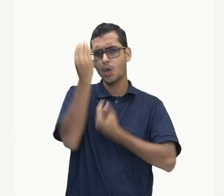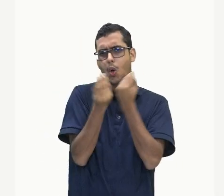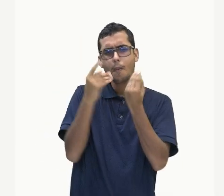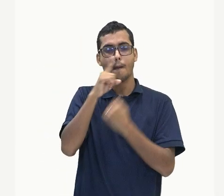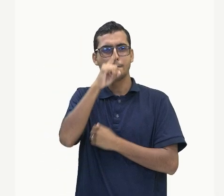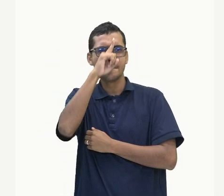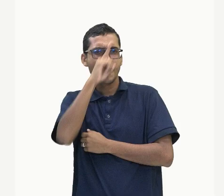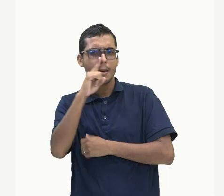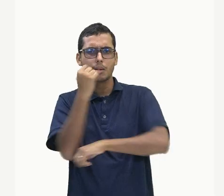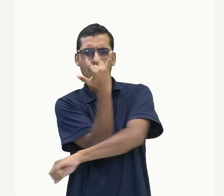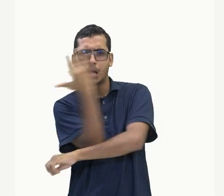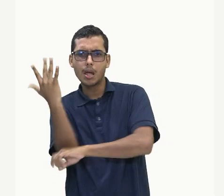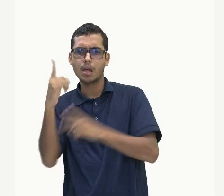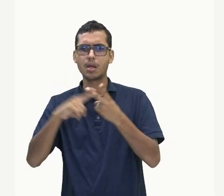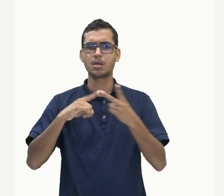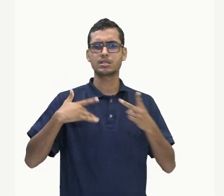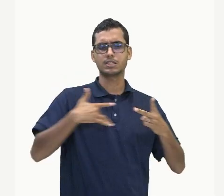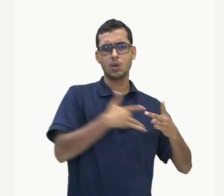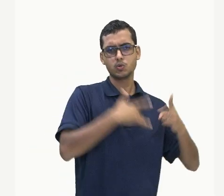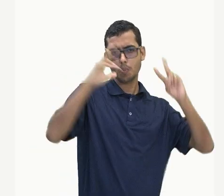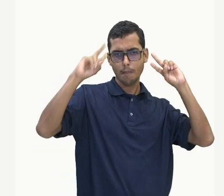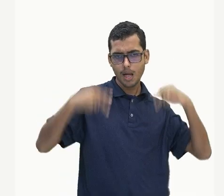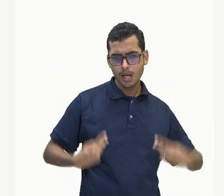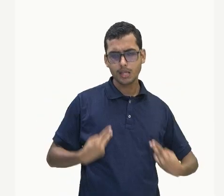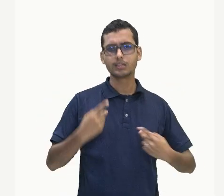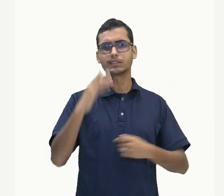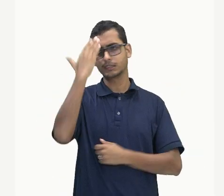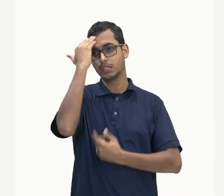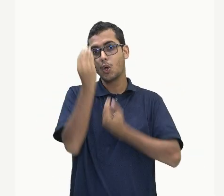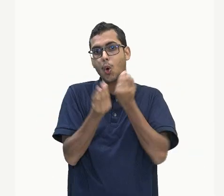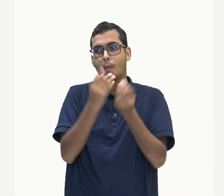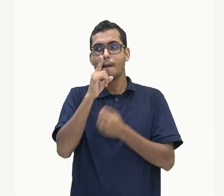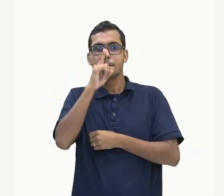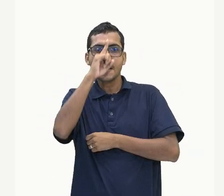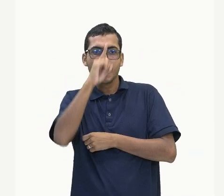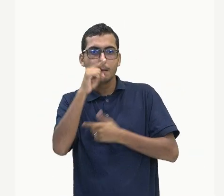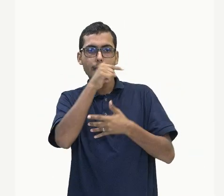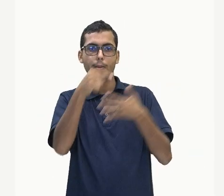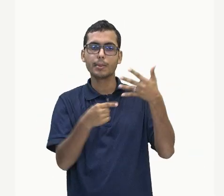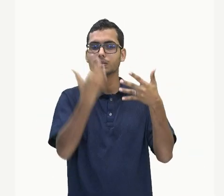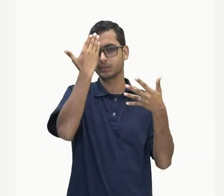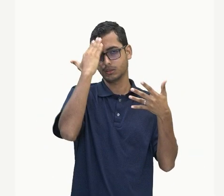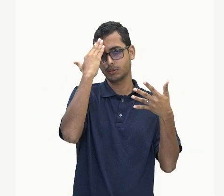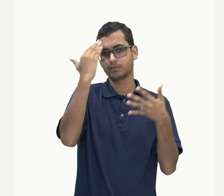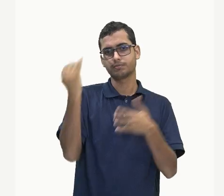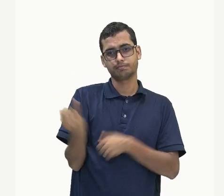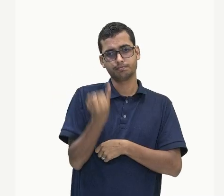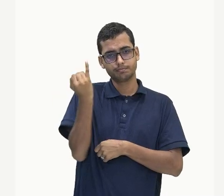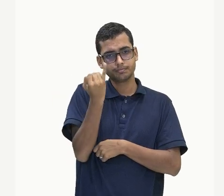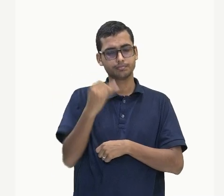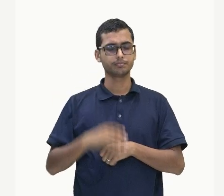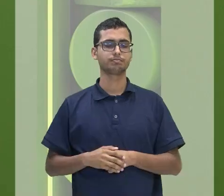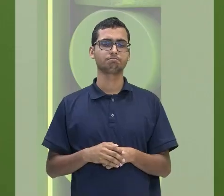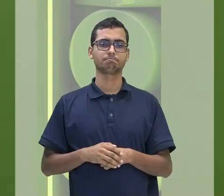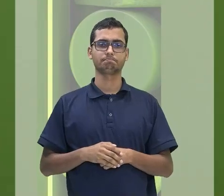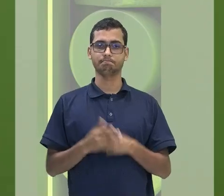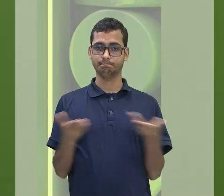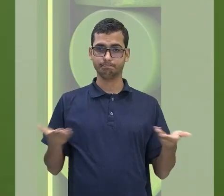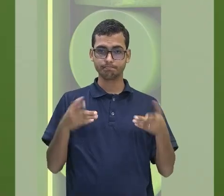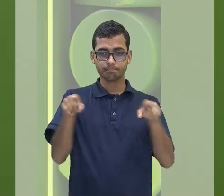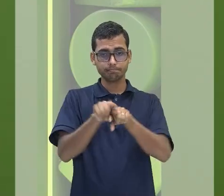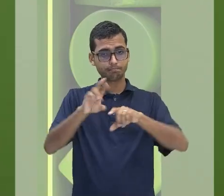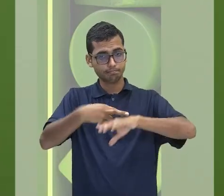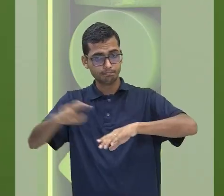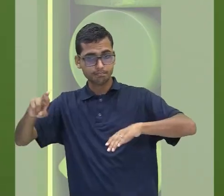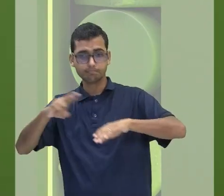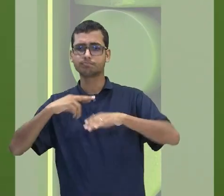podemos observar que a aplicação da radiação vai depender aí do seu poder de penetração. Então, vamos agora